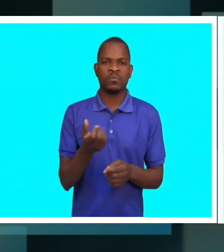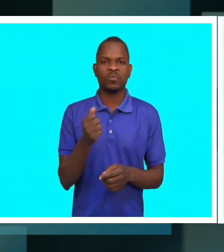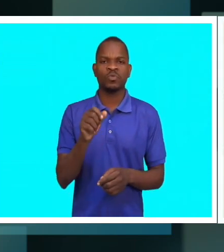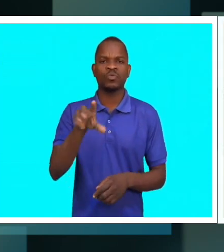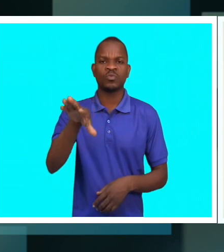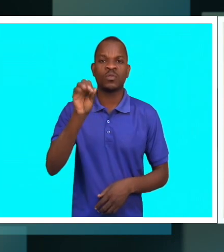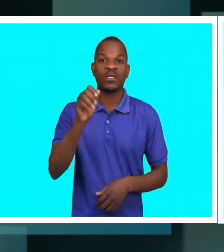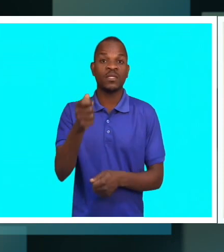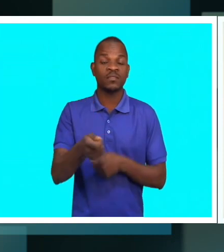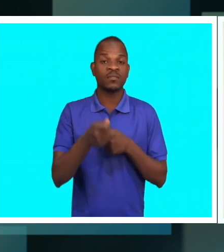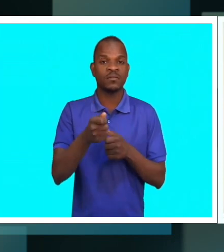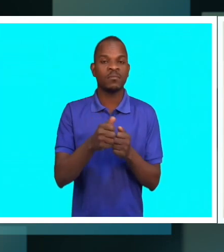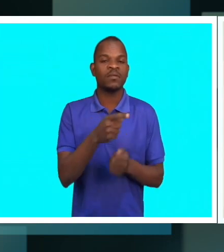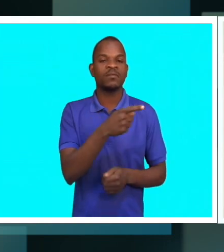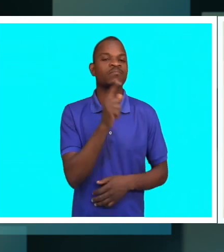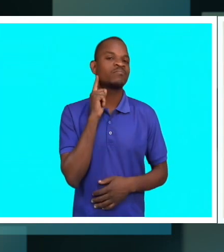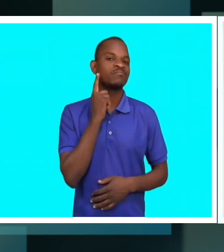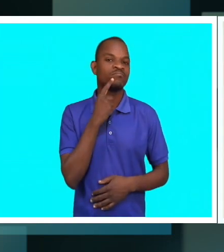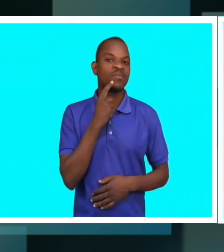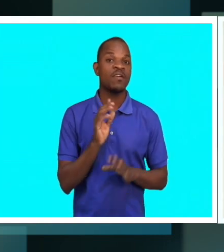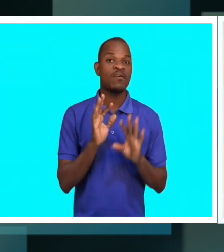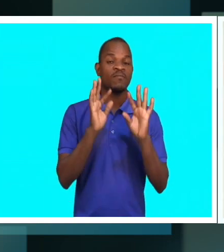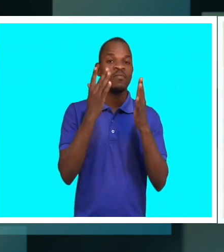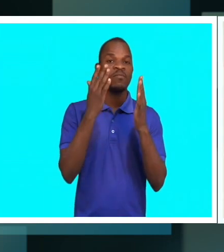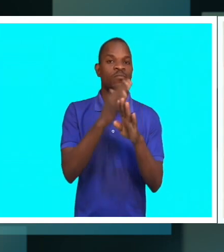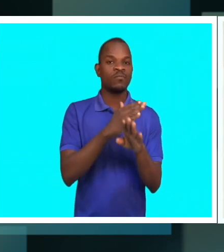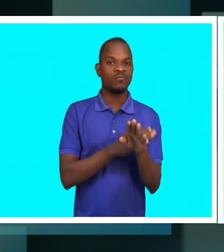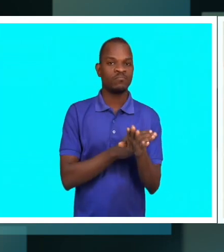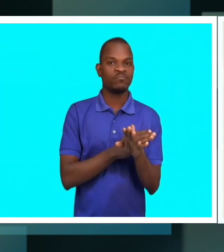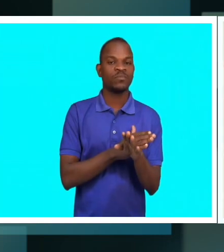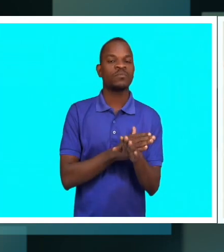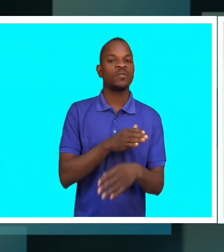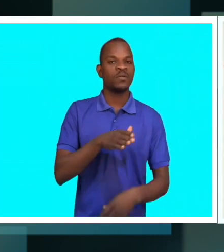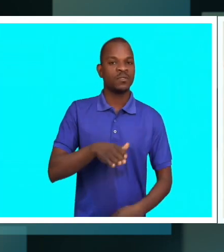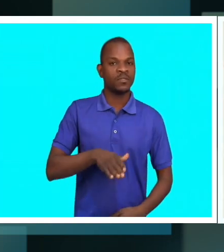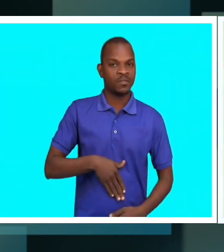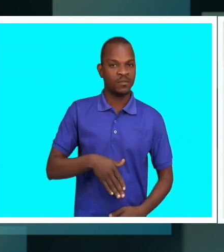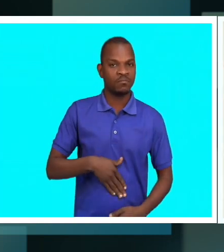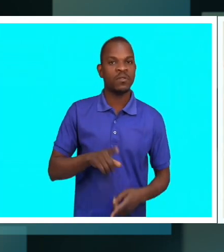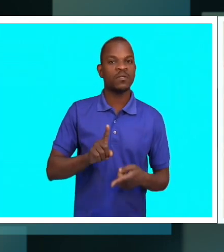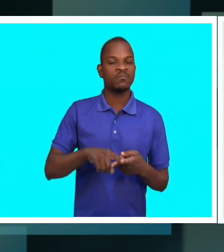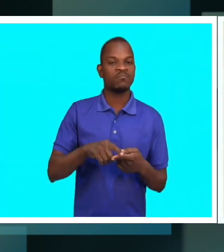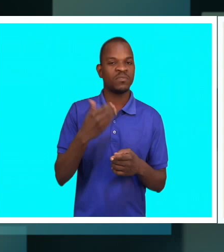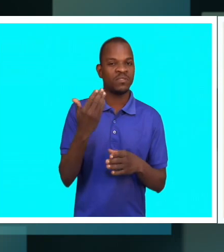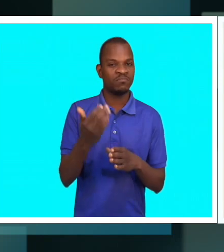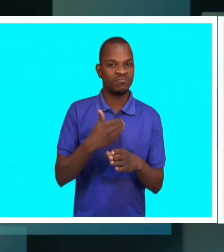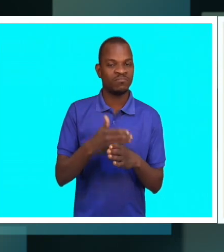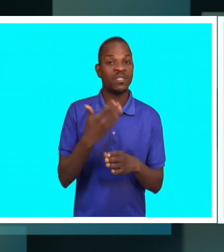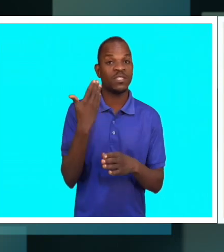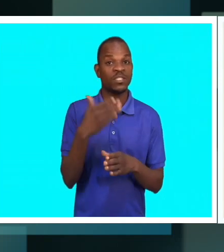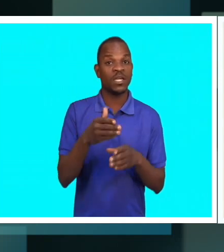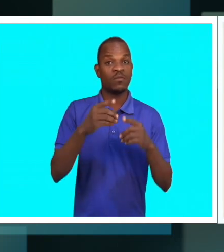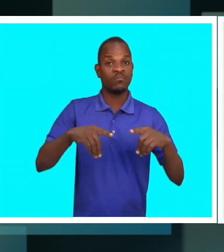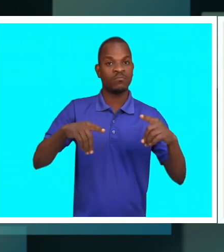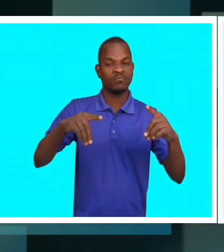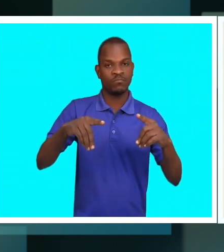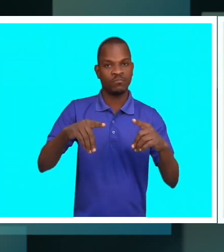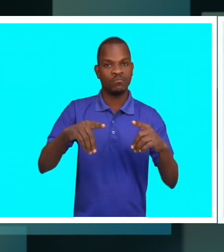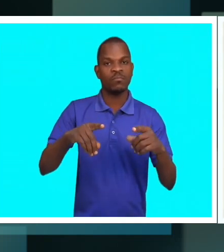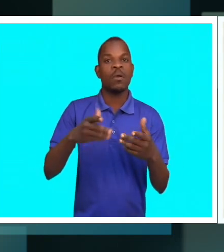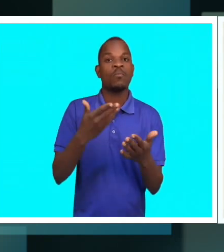Ele disse, por que vivi em Tete por algum tempo e tive experiência com o povo de